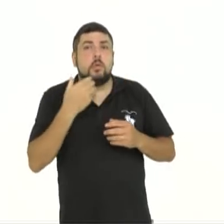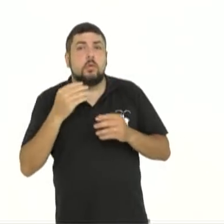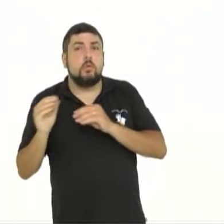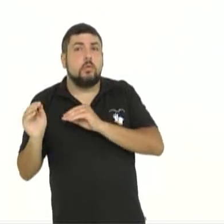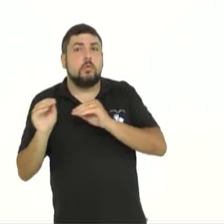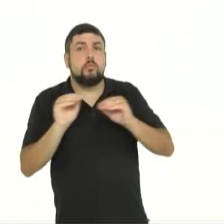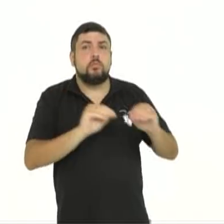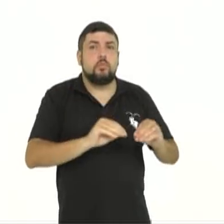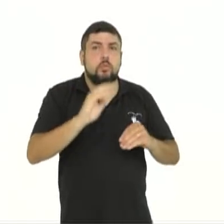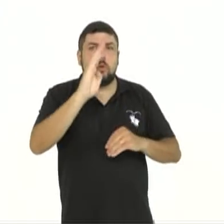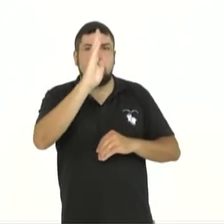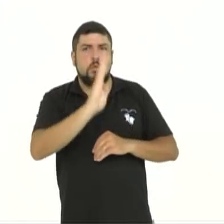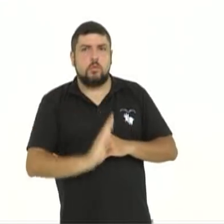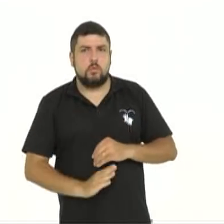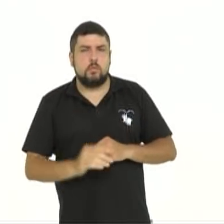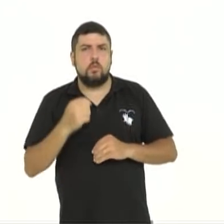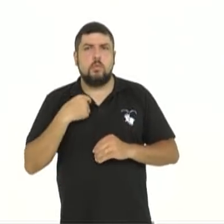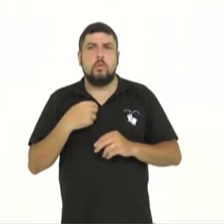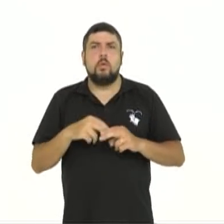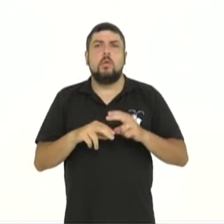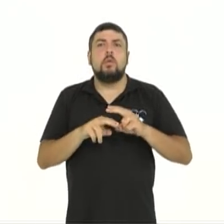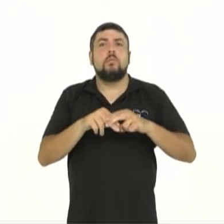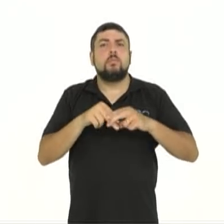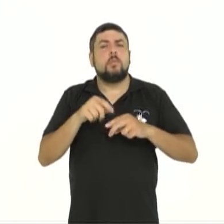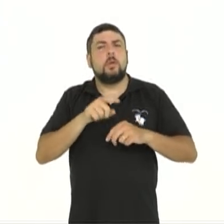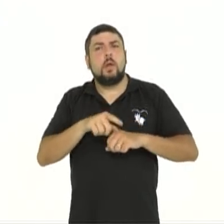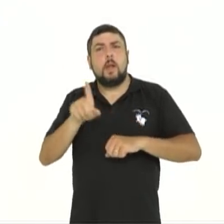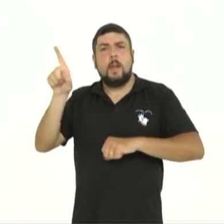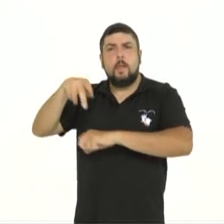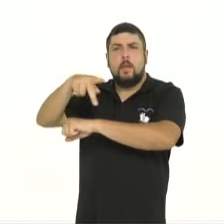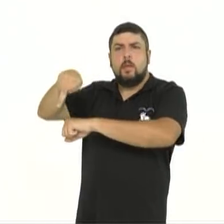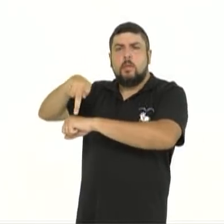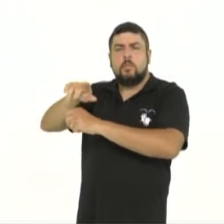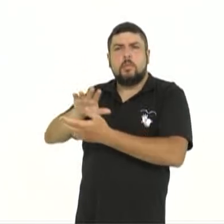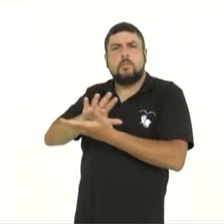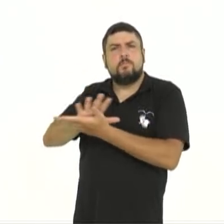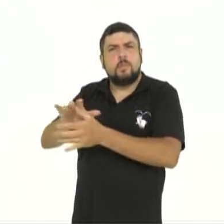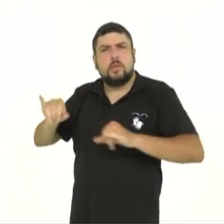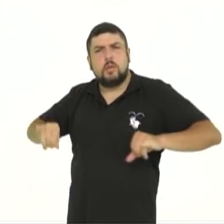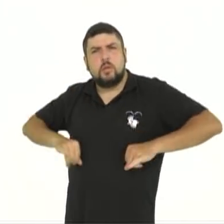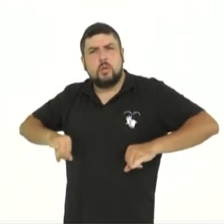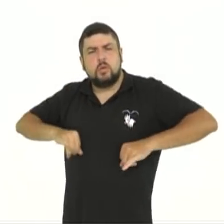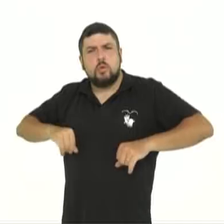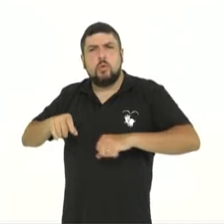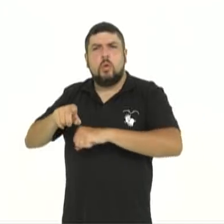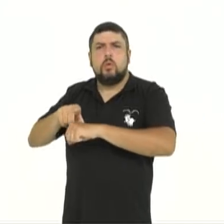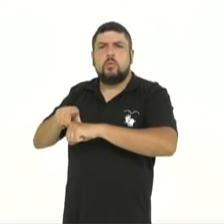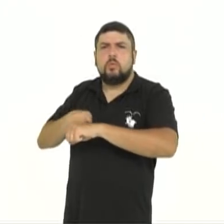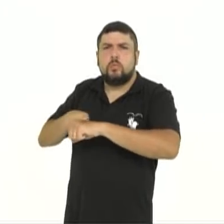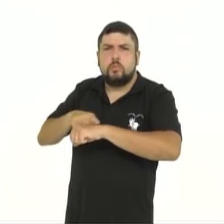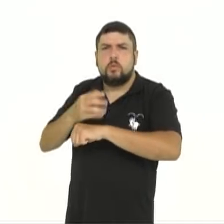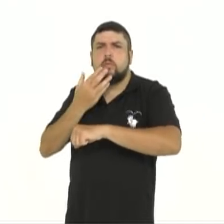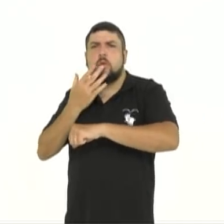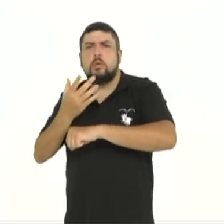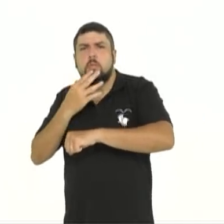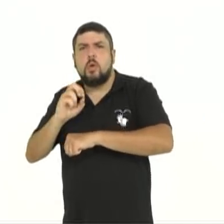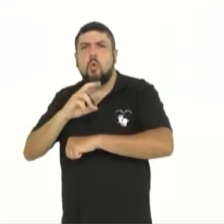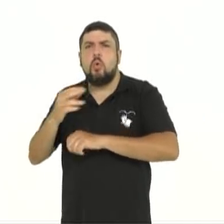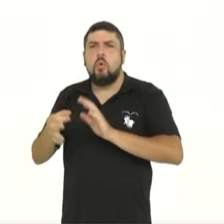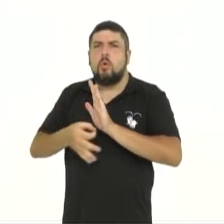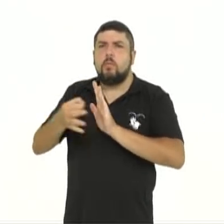no Brasil em função, né, aqui de sofrer perseguição, né, por etnia ou posicionamento político, opinião